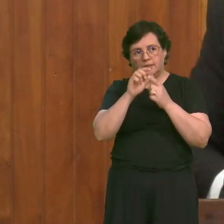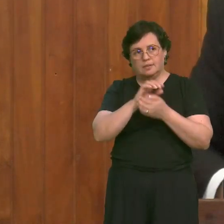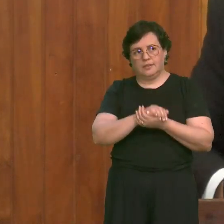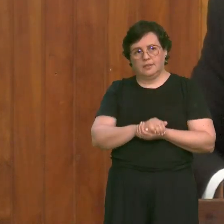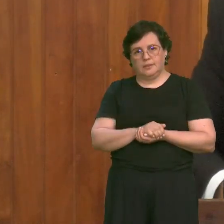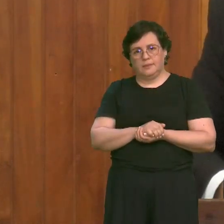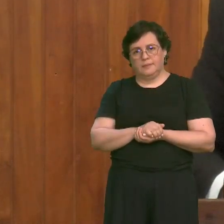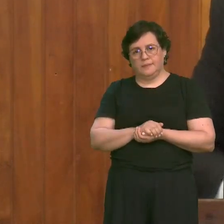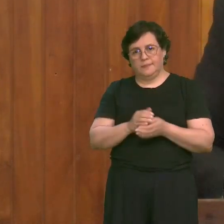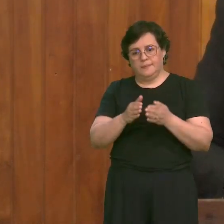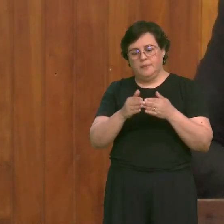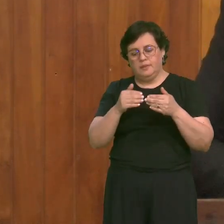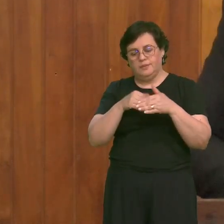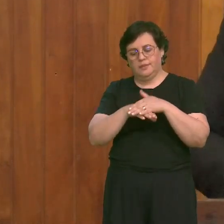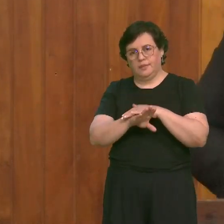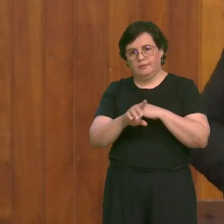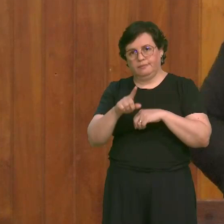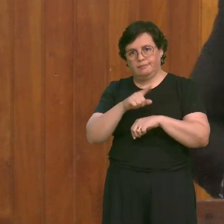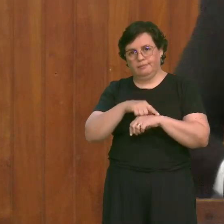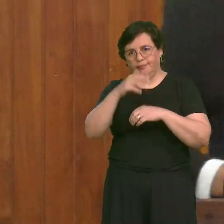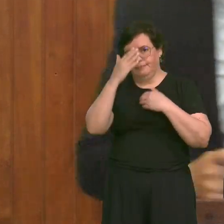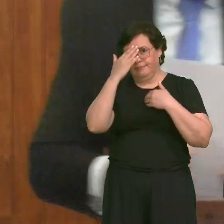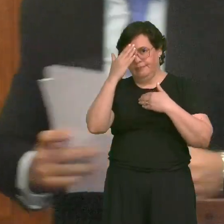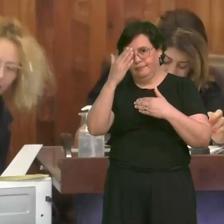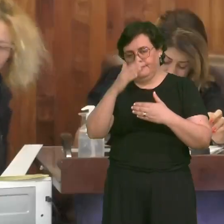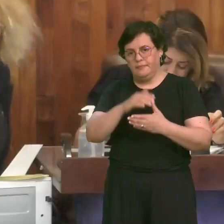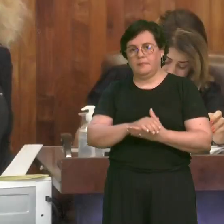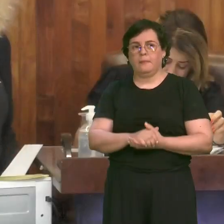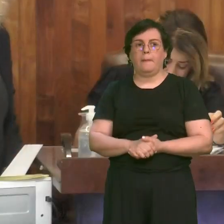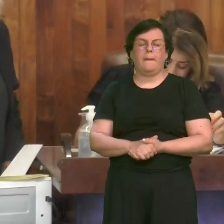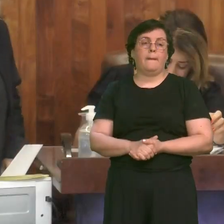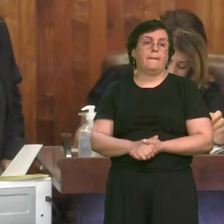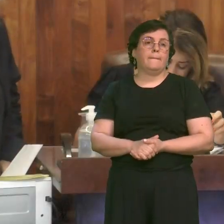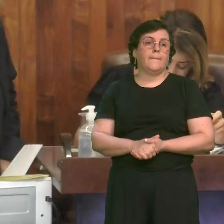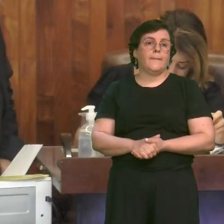eu Solicito a reserva do meu tempo senhor presidente